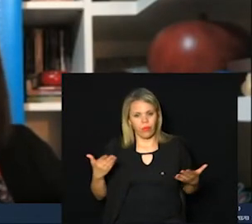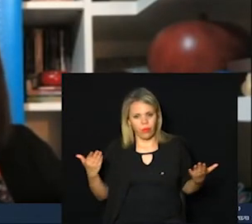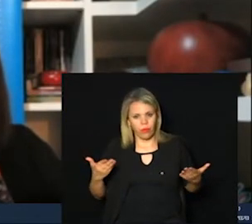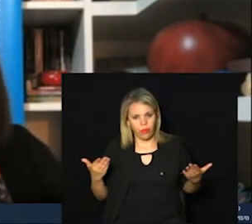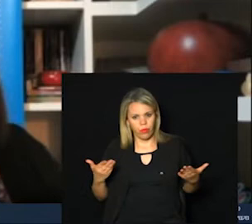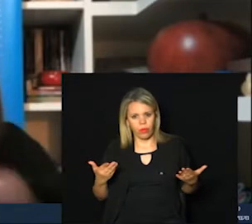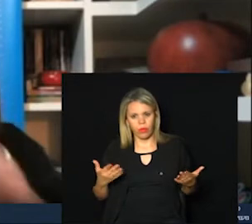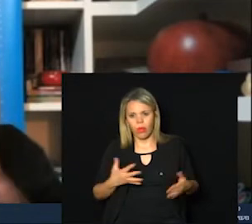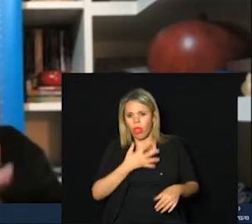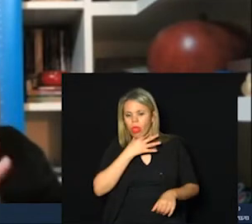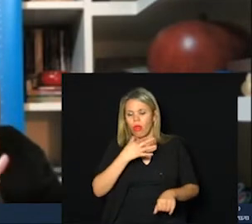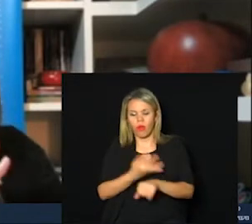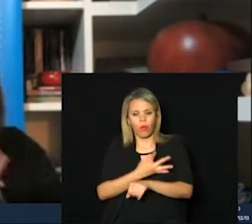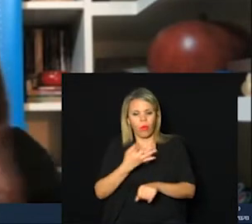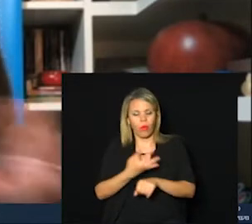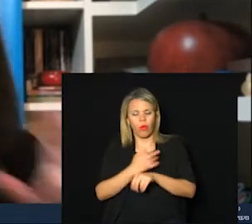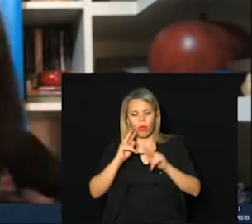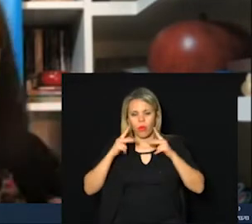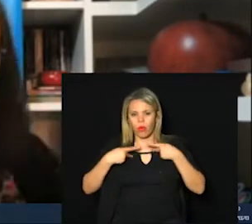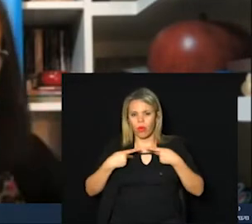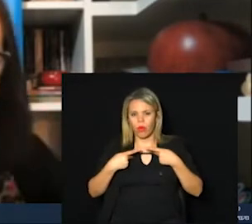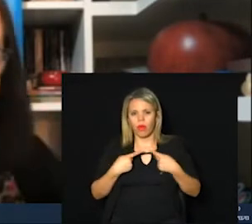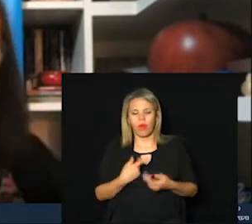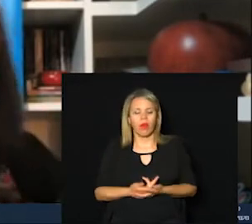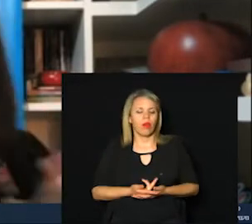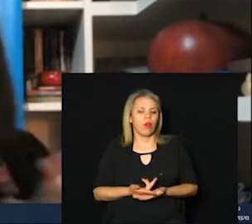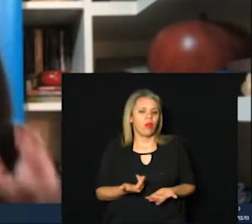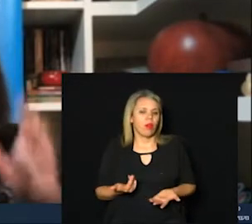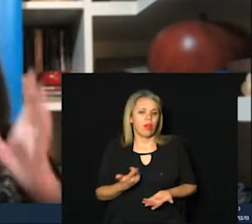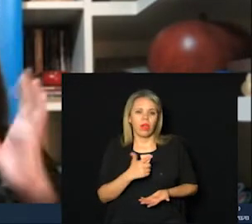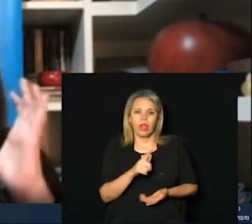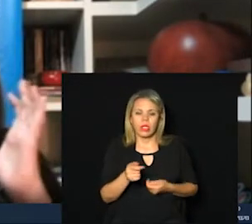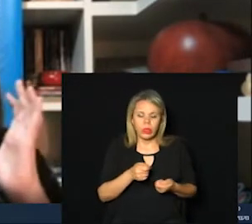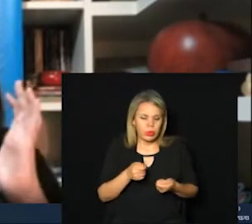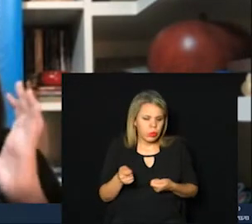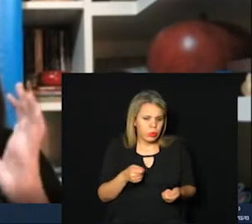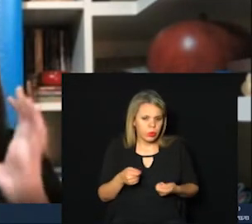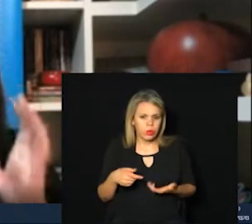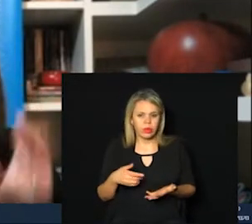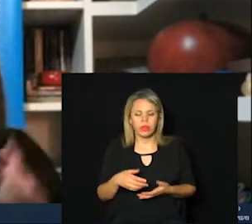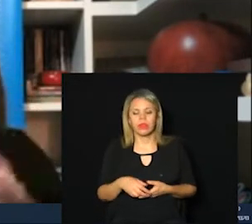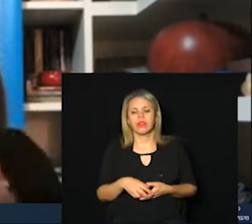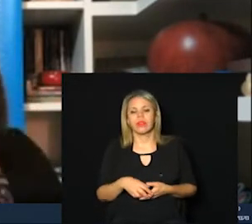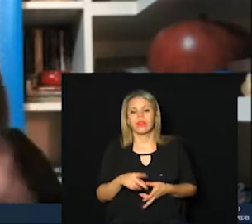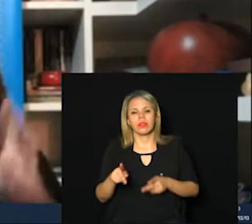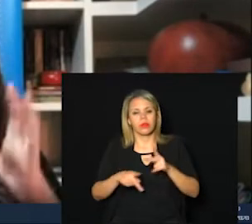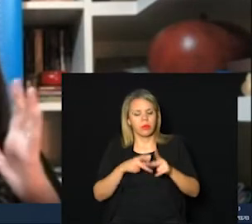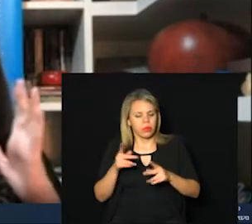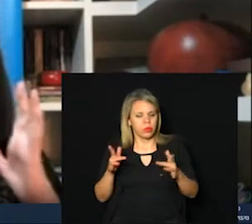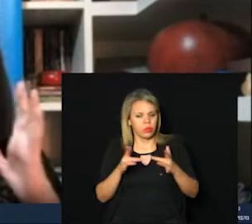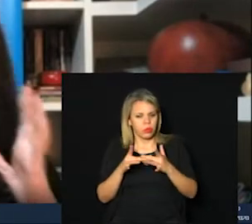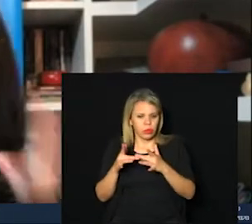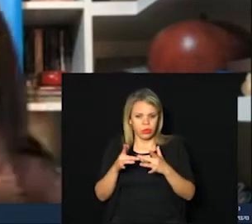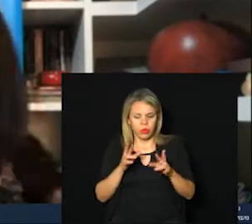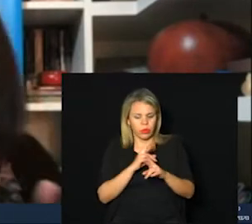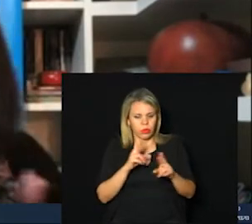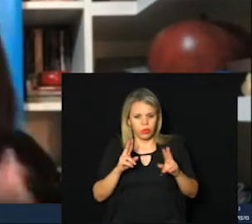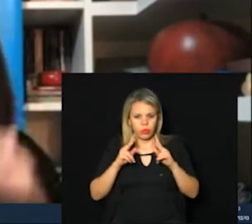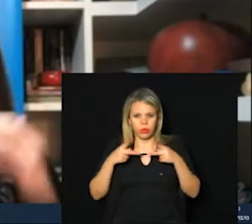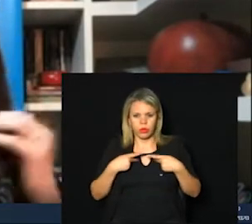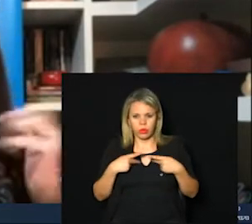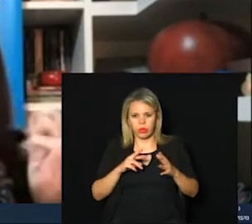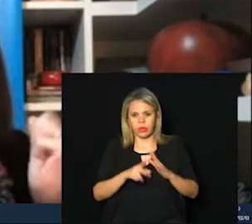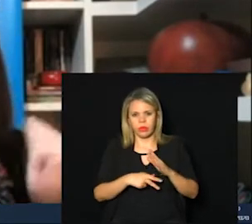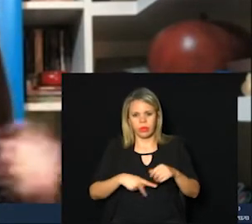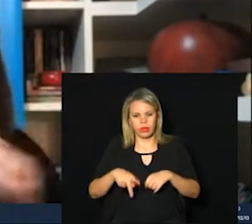crise humanitária sem precedentes. Nós temos migrações humanas, os migrantes se deslocam a vários